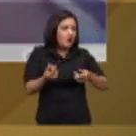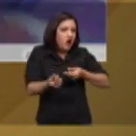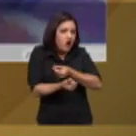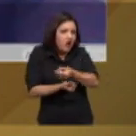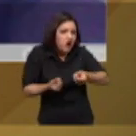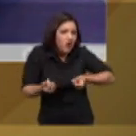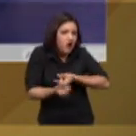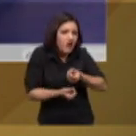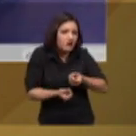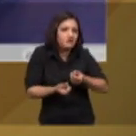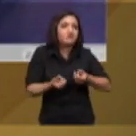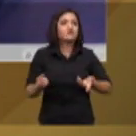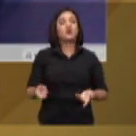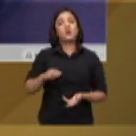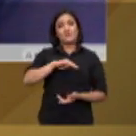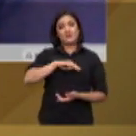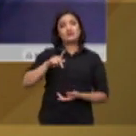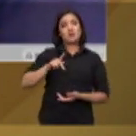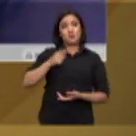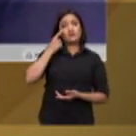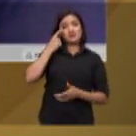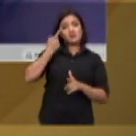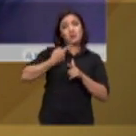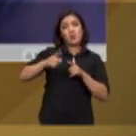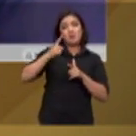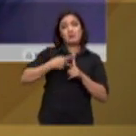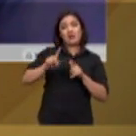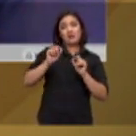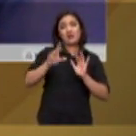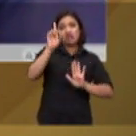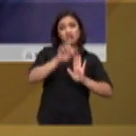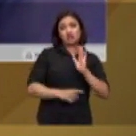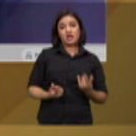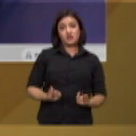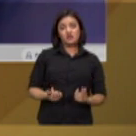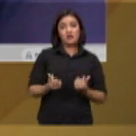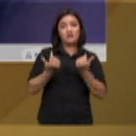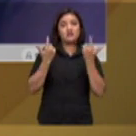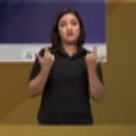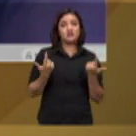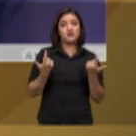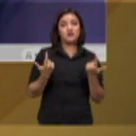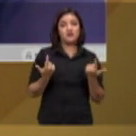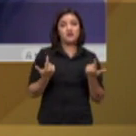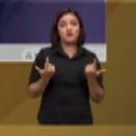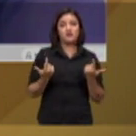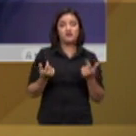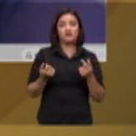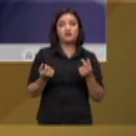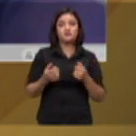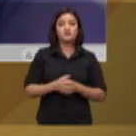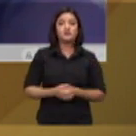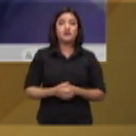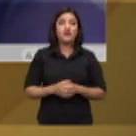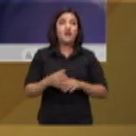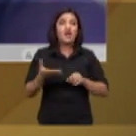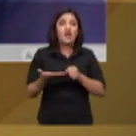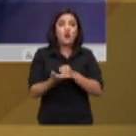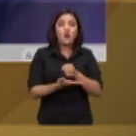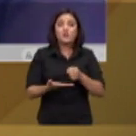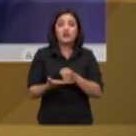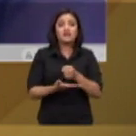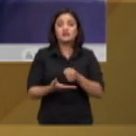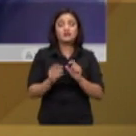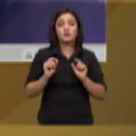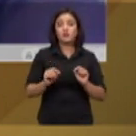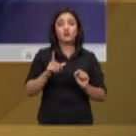Público aqui encara este problema, que é um problema de direito financeiro, pelo princípio do non-wallet. É o princípio do non-wallet